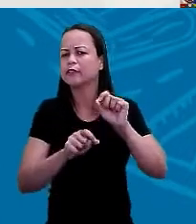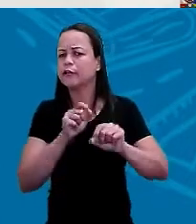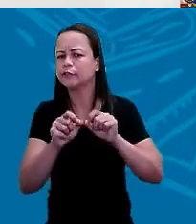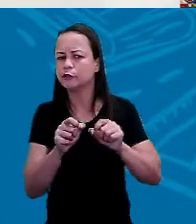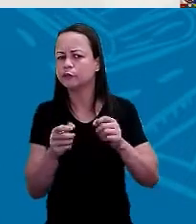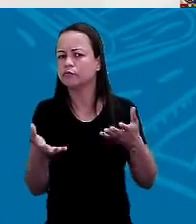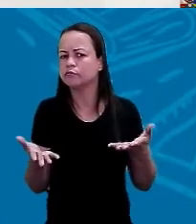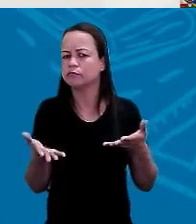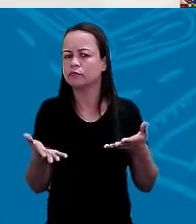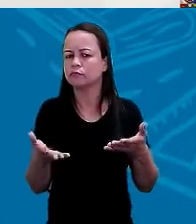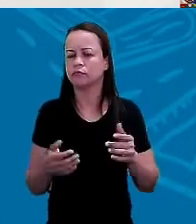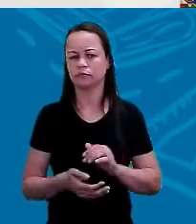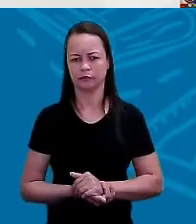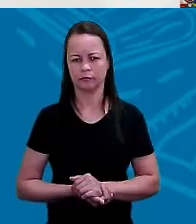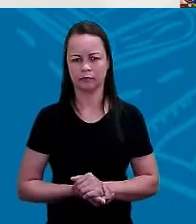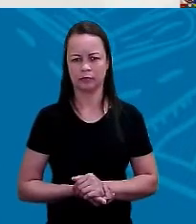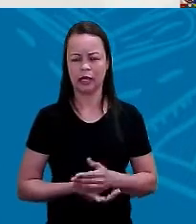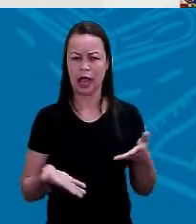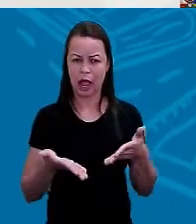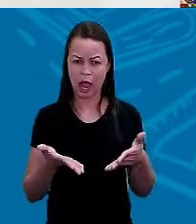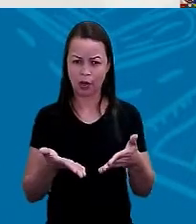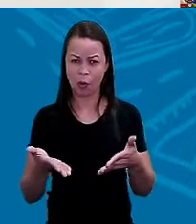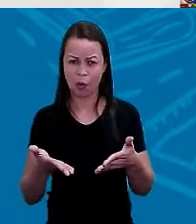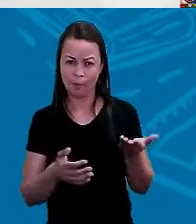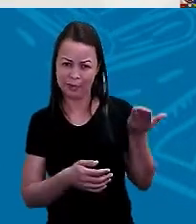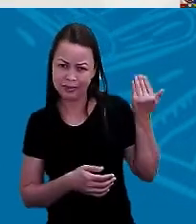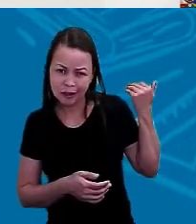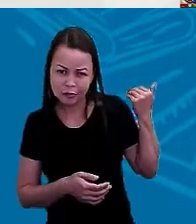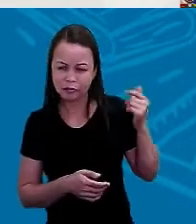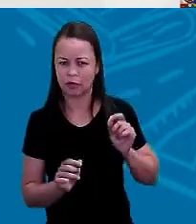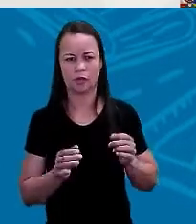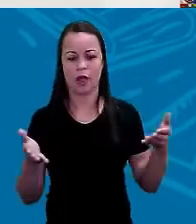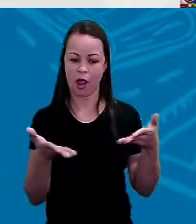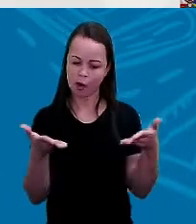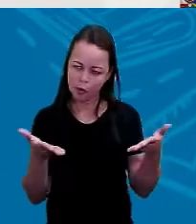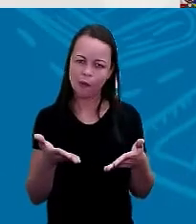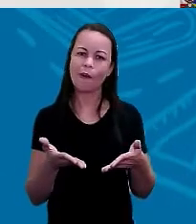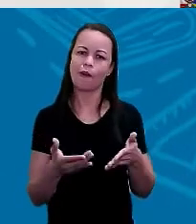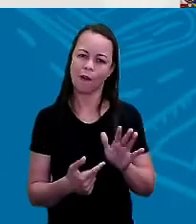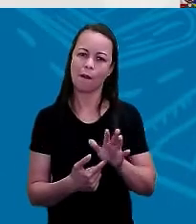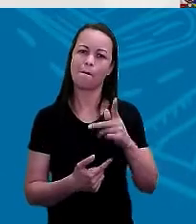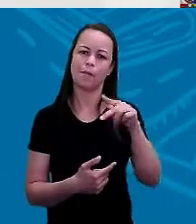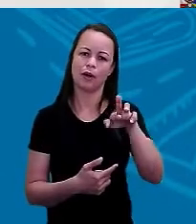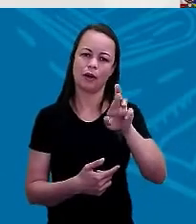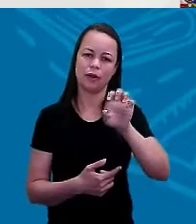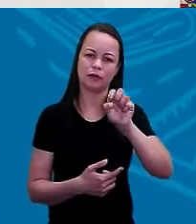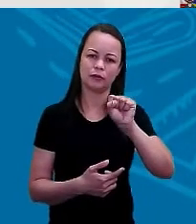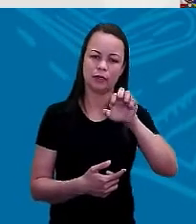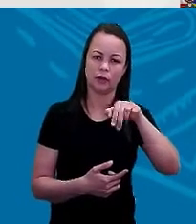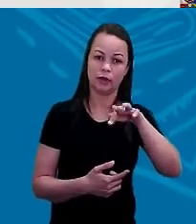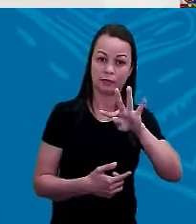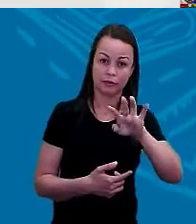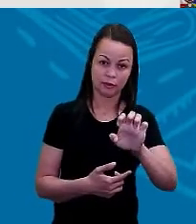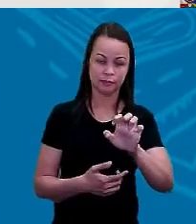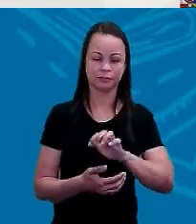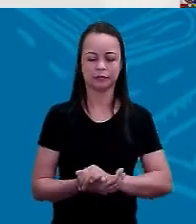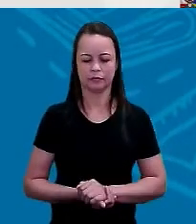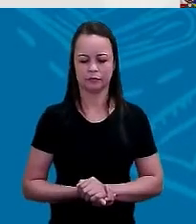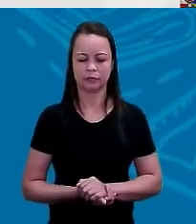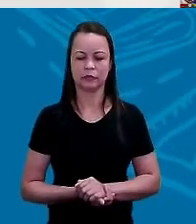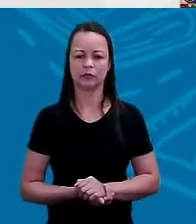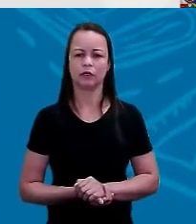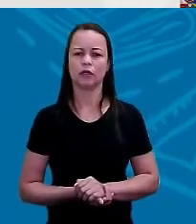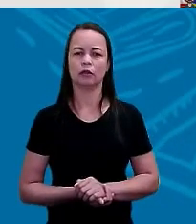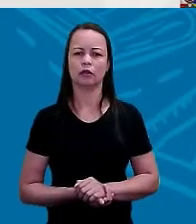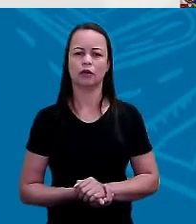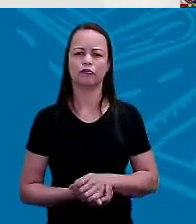now, fazendo agora. Então, agora é passado? Não, agora é presente. Então, eu vou dizer que o que você está